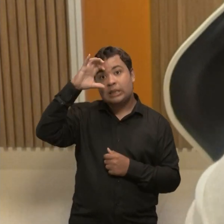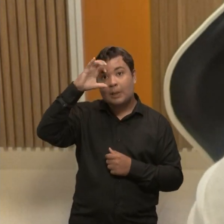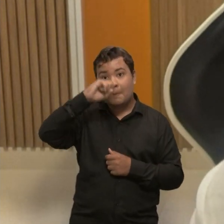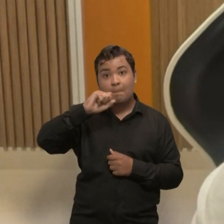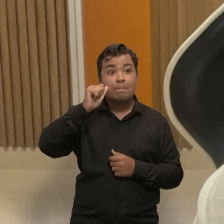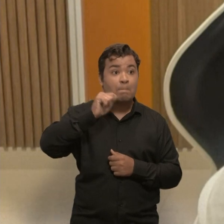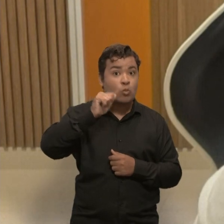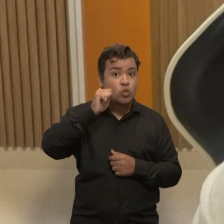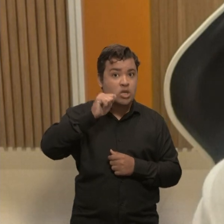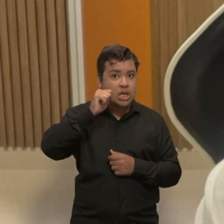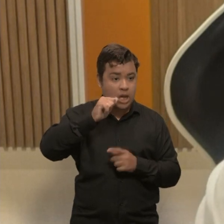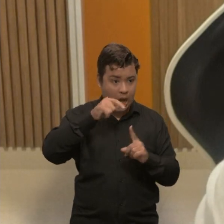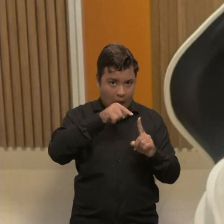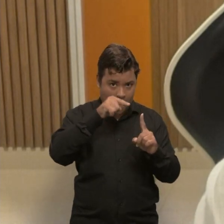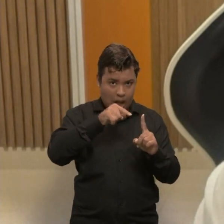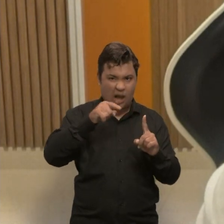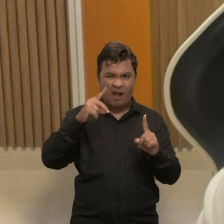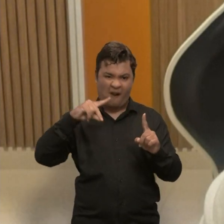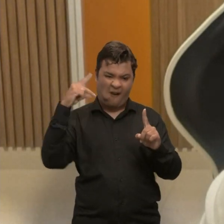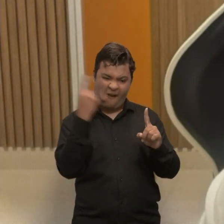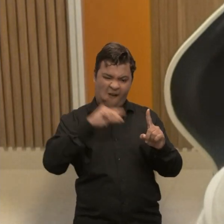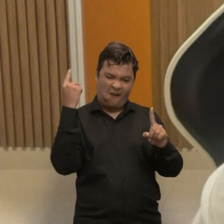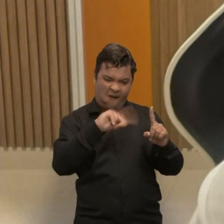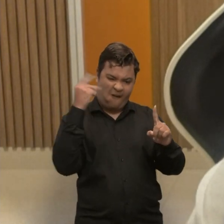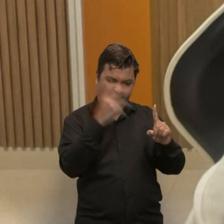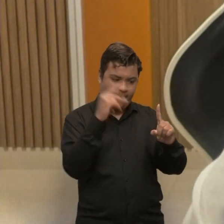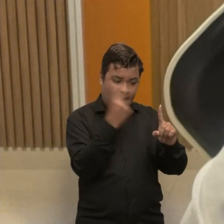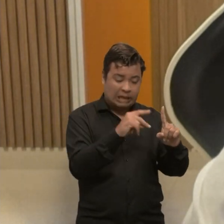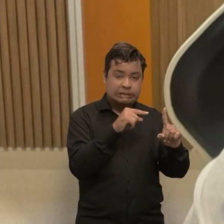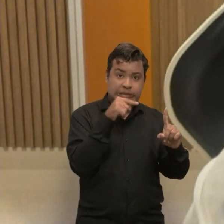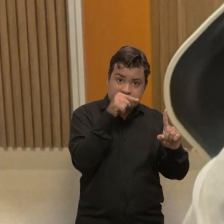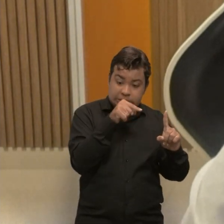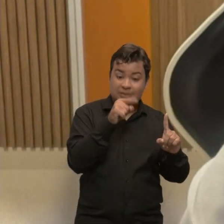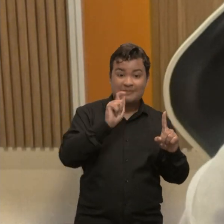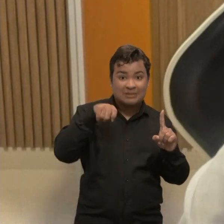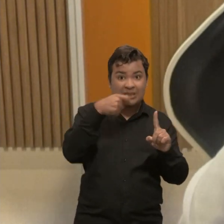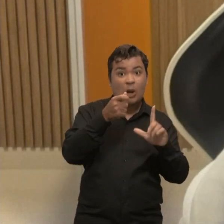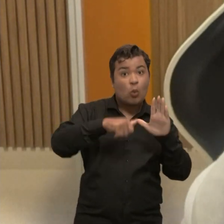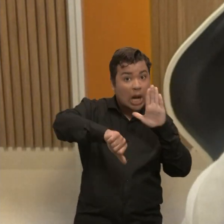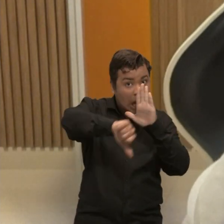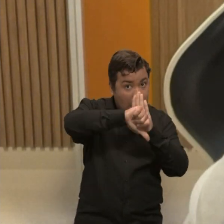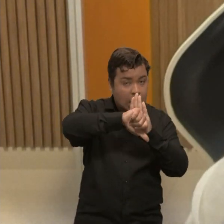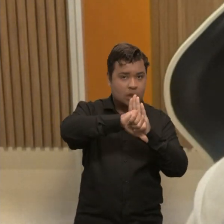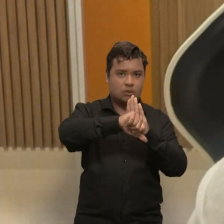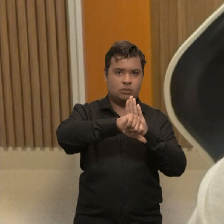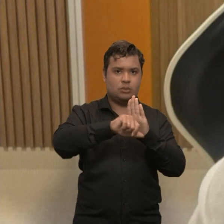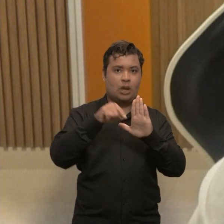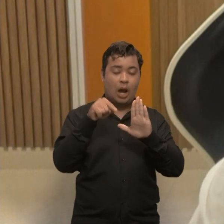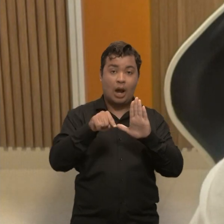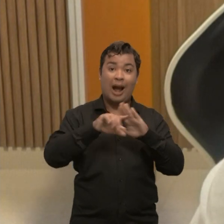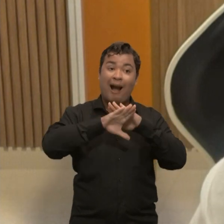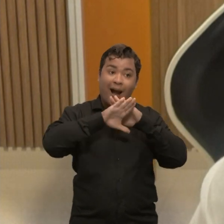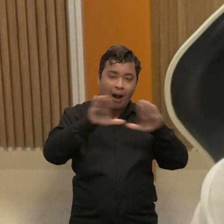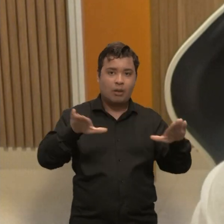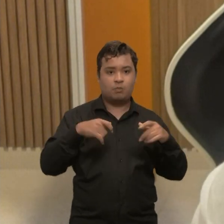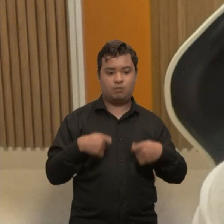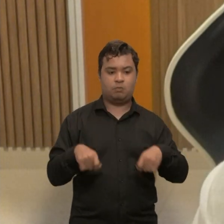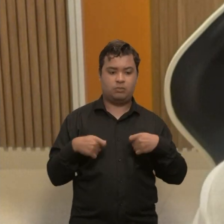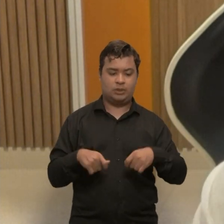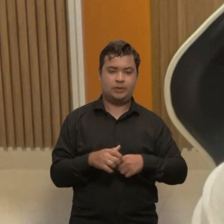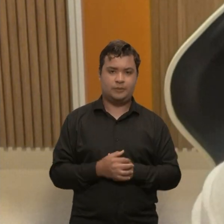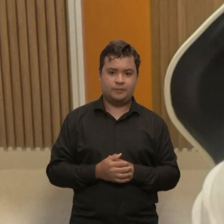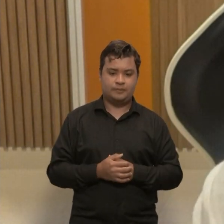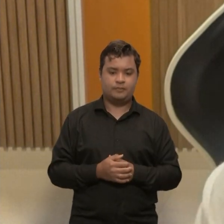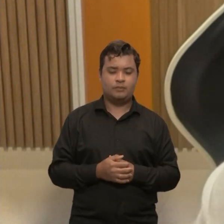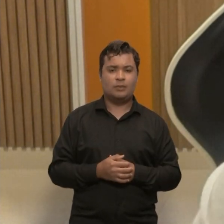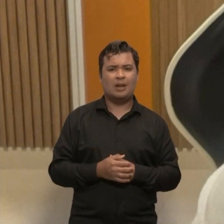mulher é um crime que precisa ser combatido, que independe dessa conduta